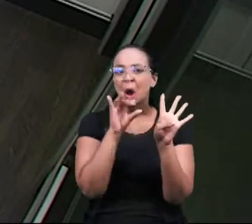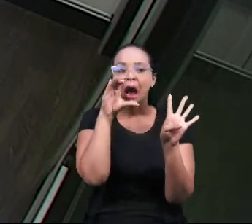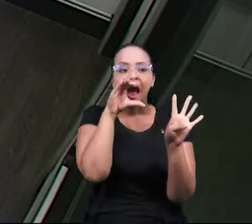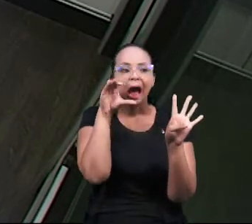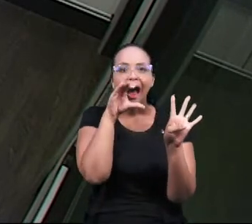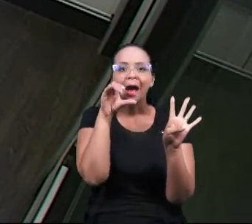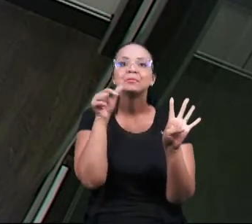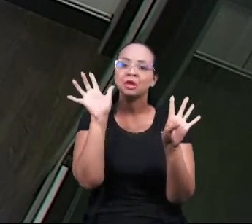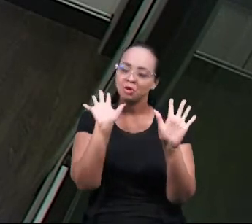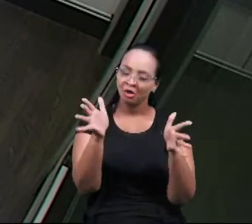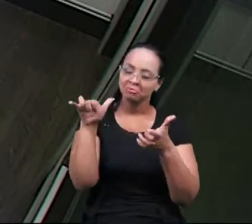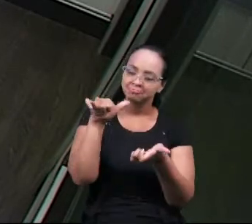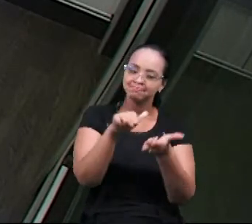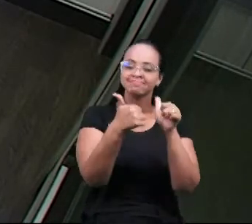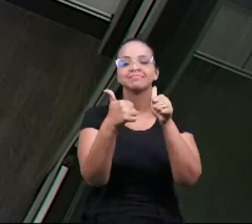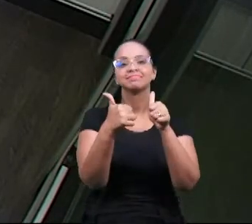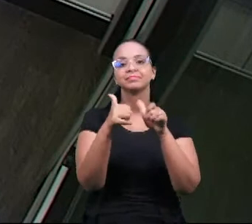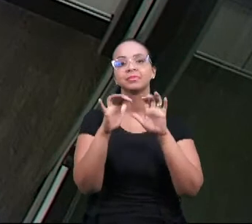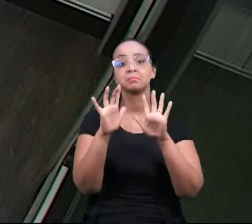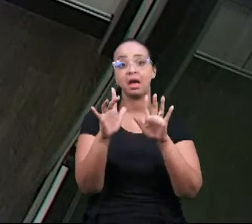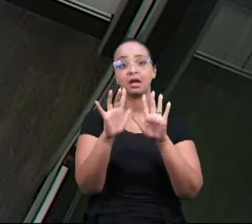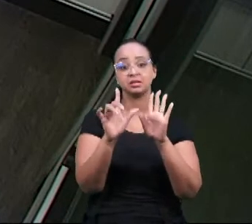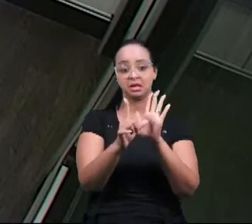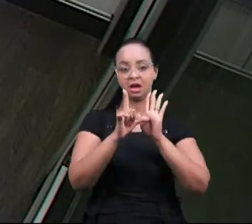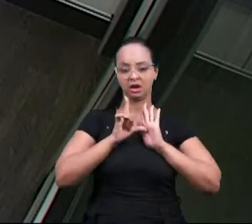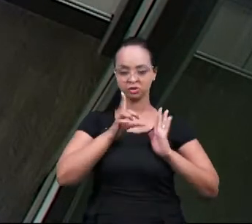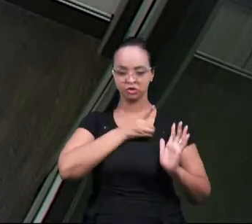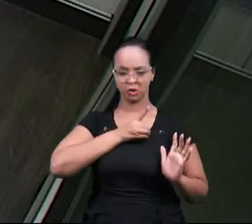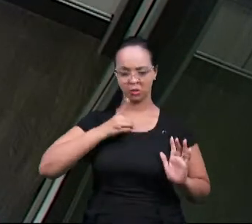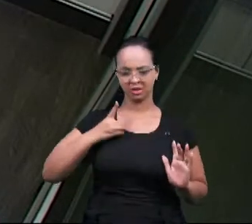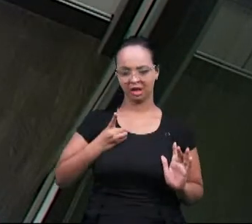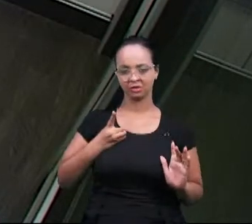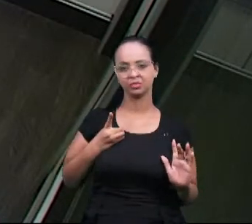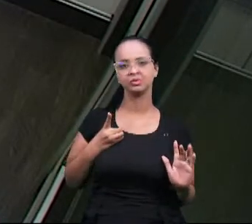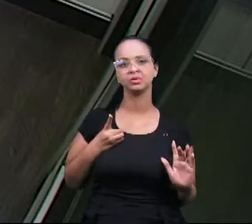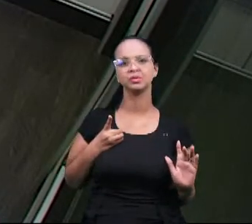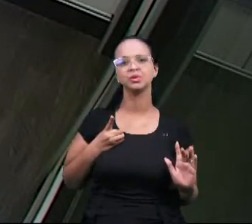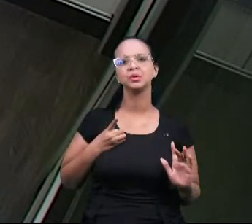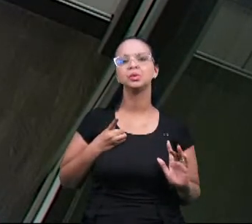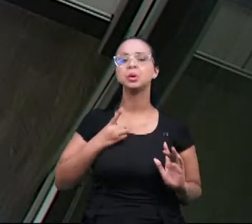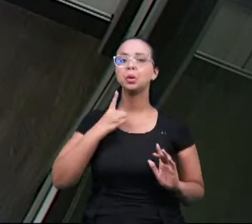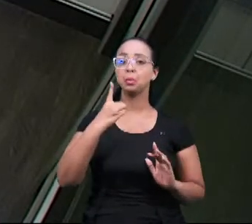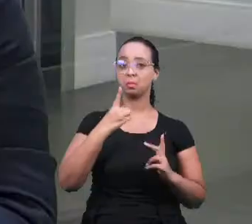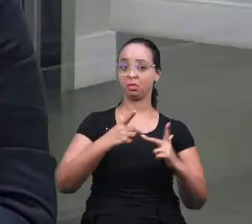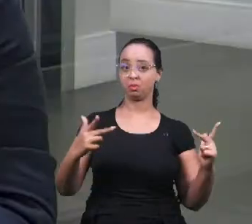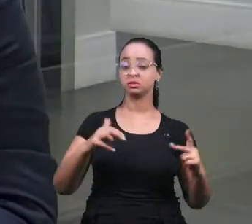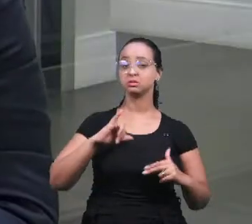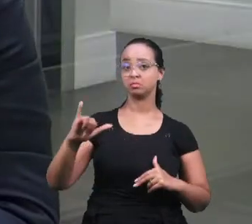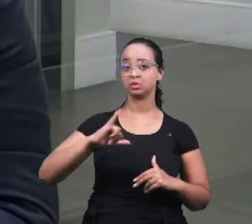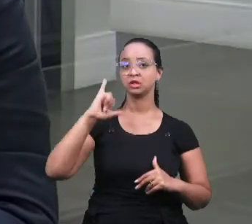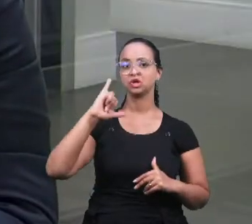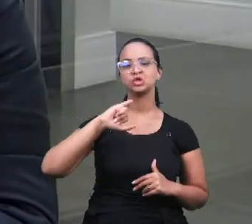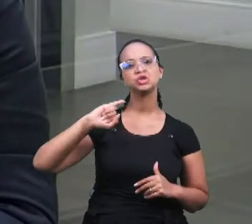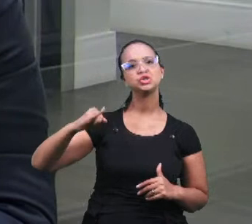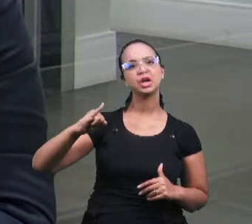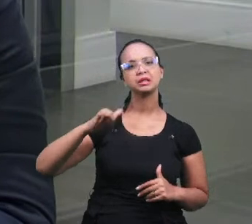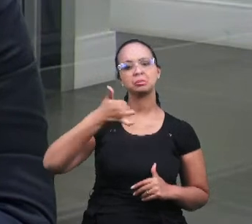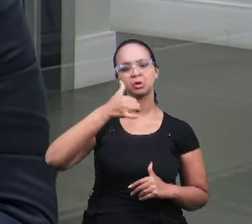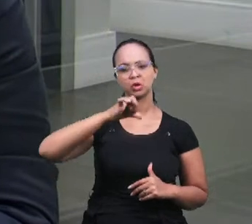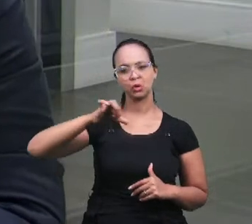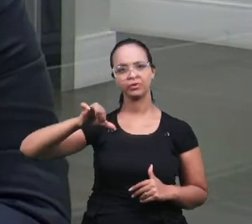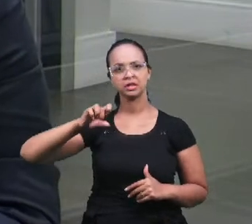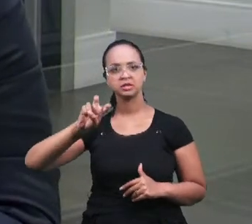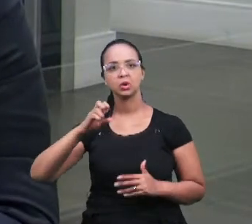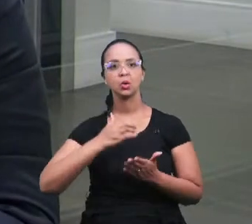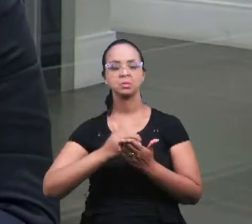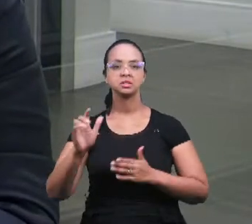batizei. E antes de falar do diaconato, Jorginho, uma coisa muito importante, em janeiro de 95 eu comecei a